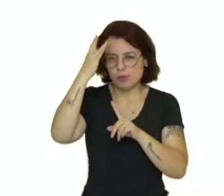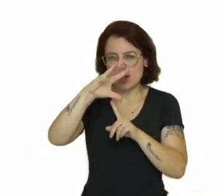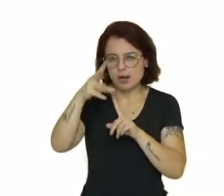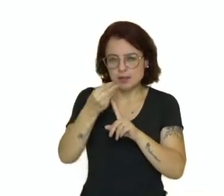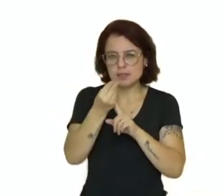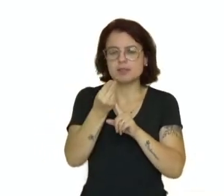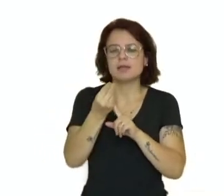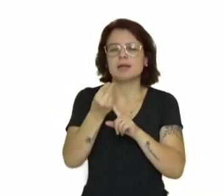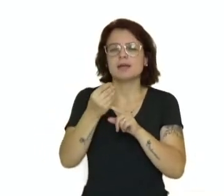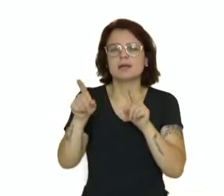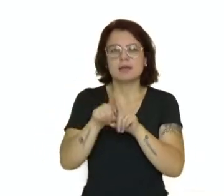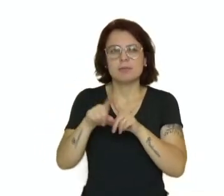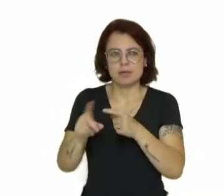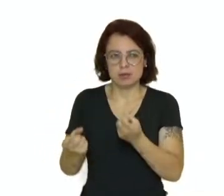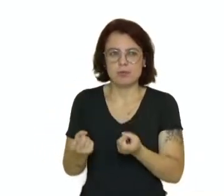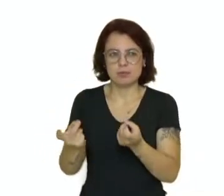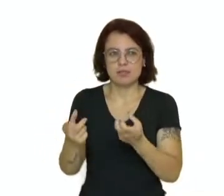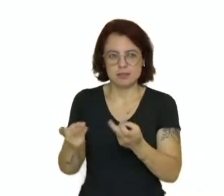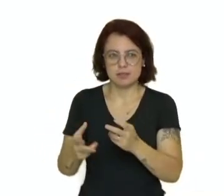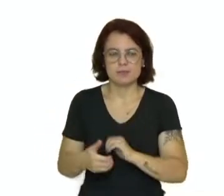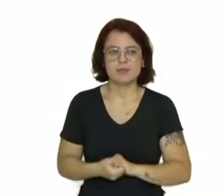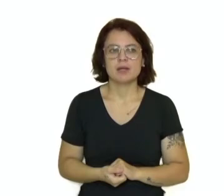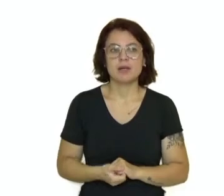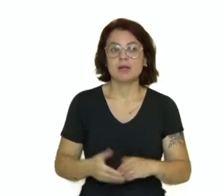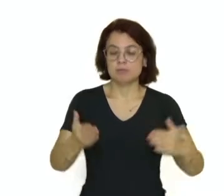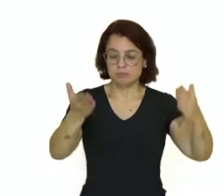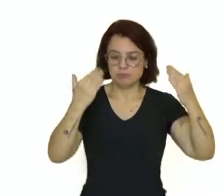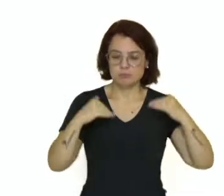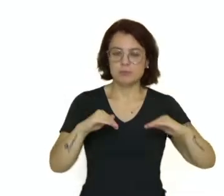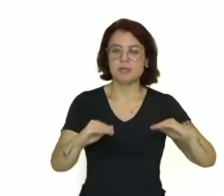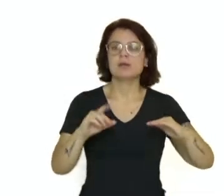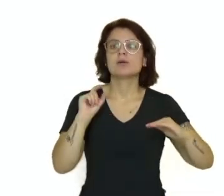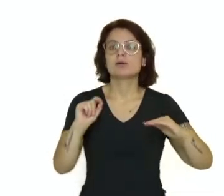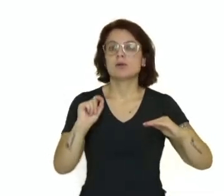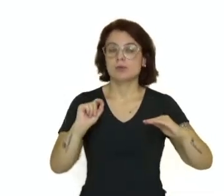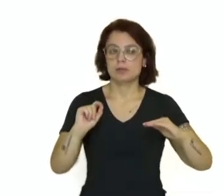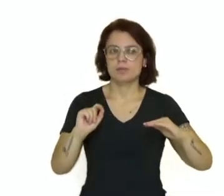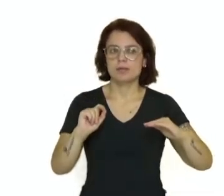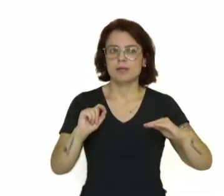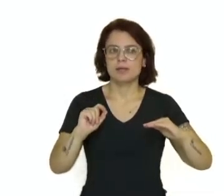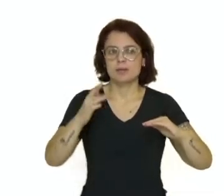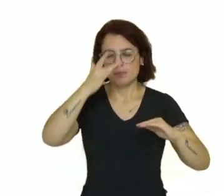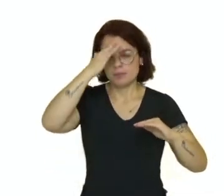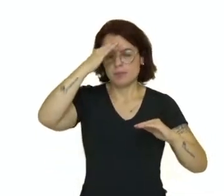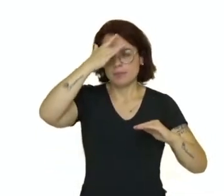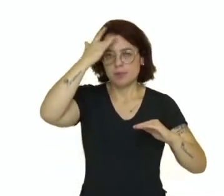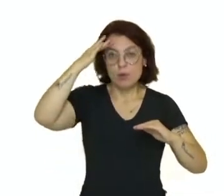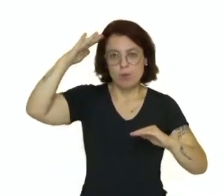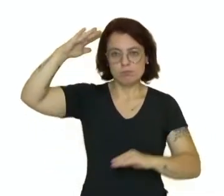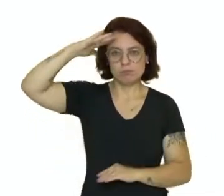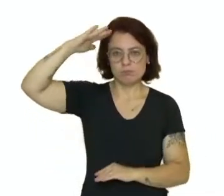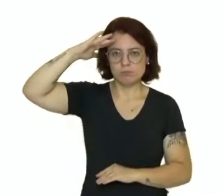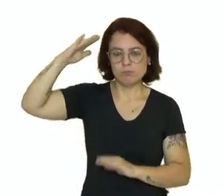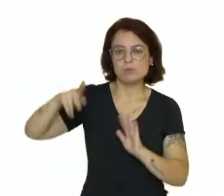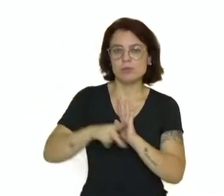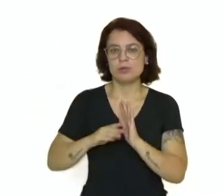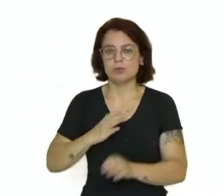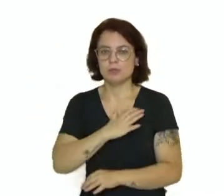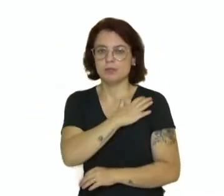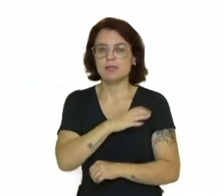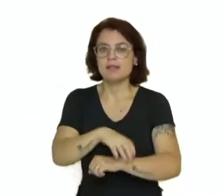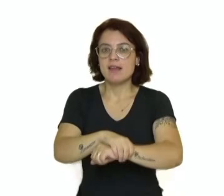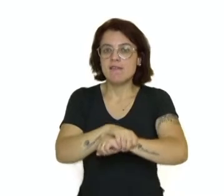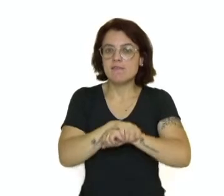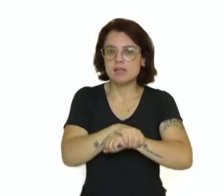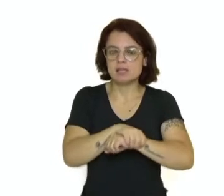sobrevivência material da sociedade. A gente tem a classe militar, guerreiros responsáveis pela defesa da cidade.